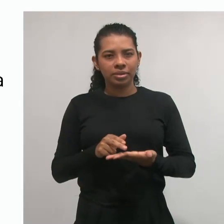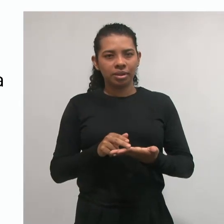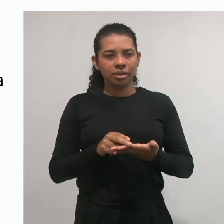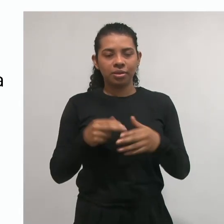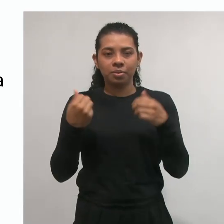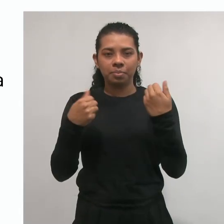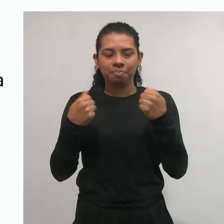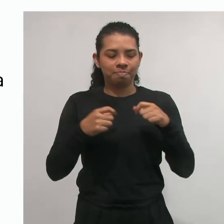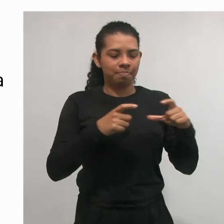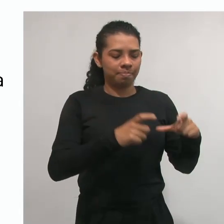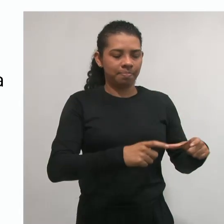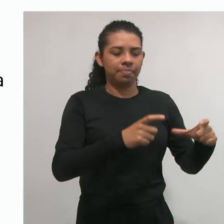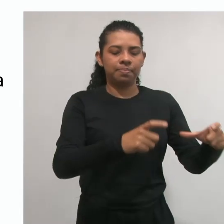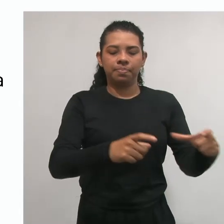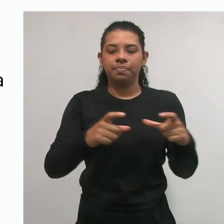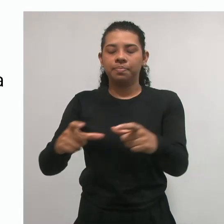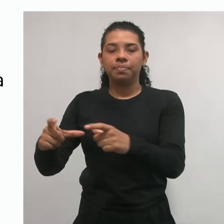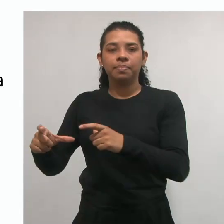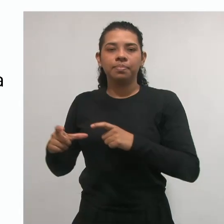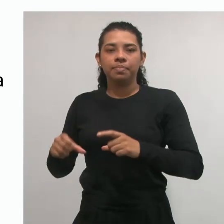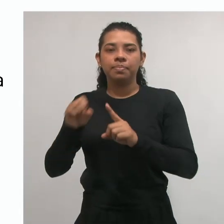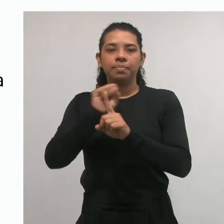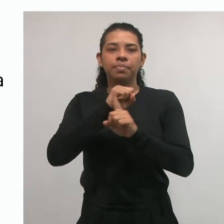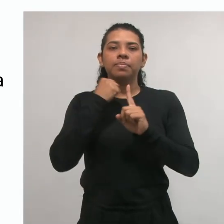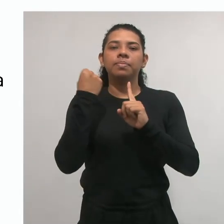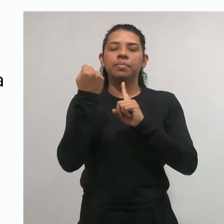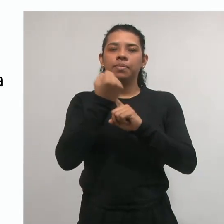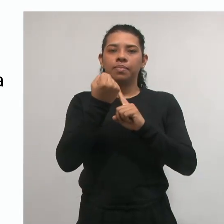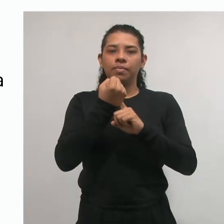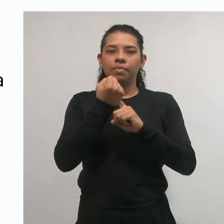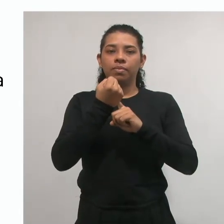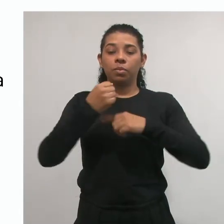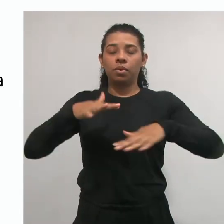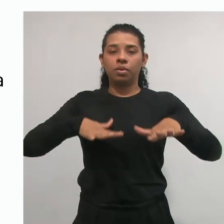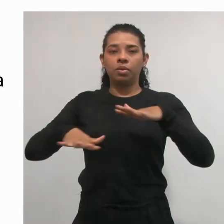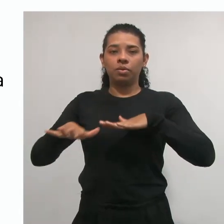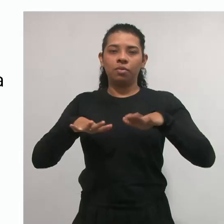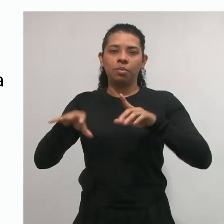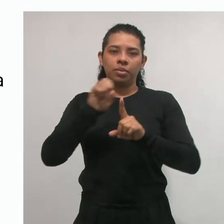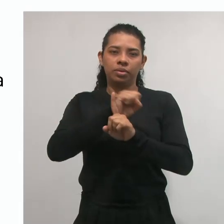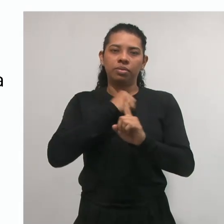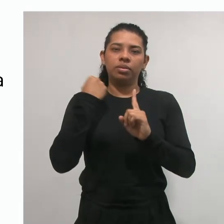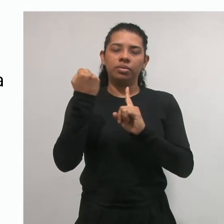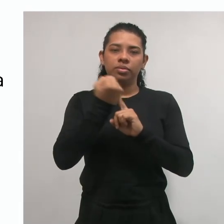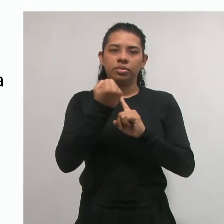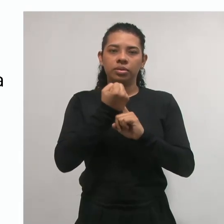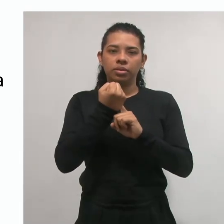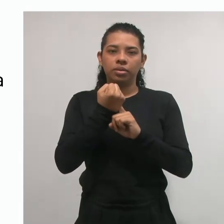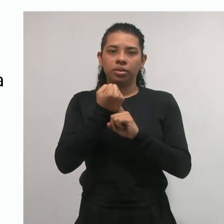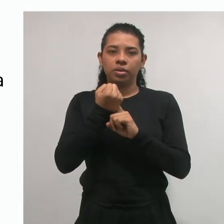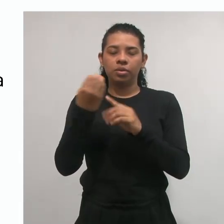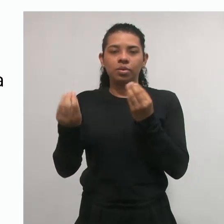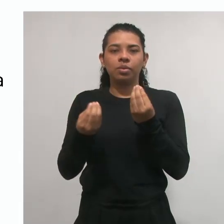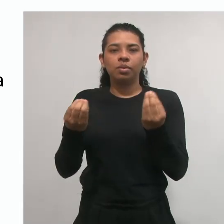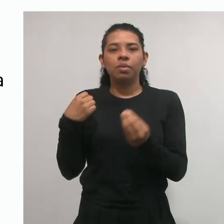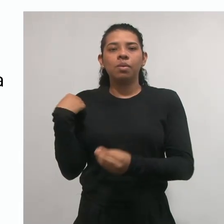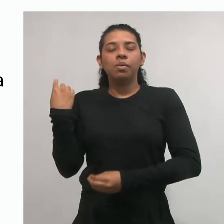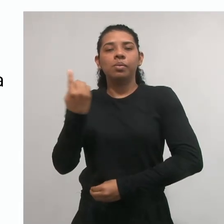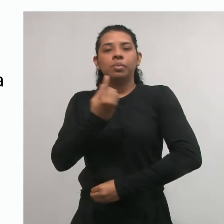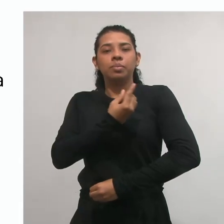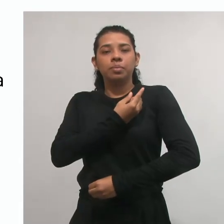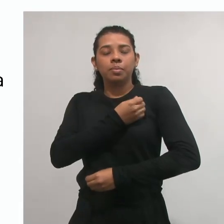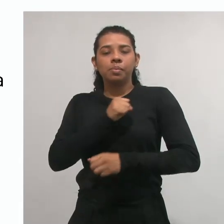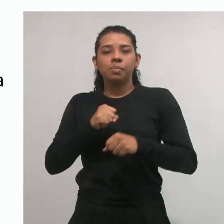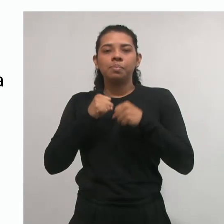nos diferentes espaços sociais, principalmente nos movimentos sociais. E como que nós podemos